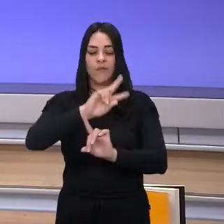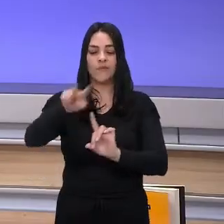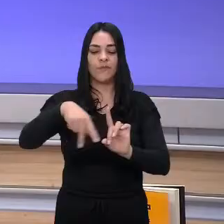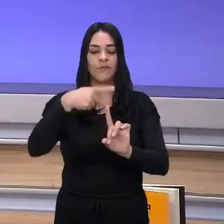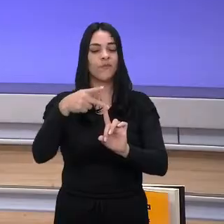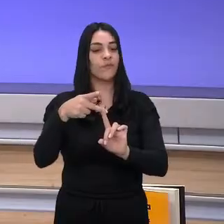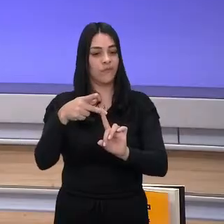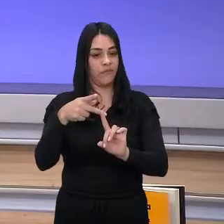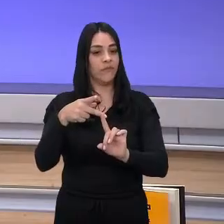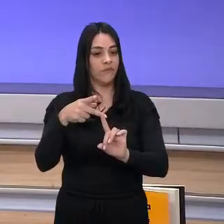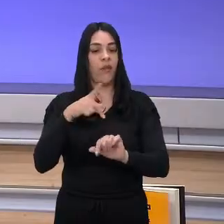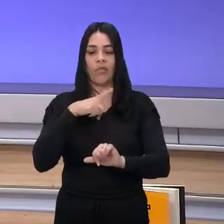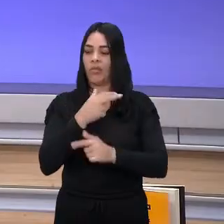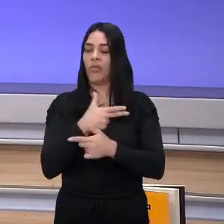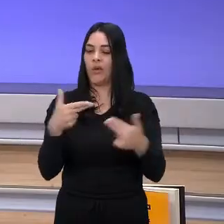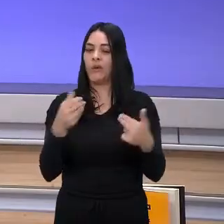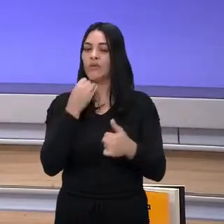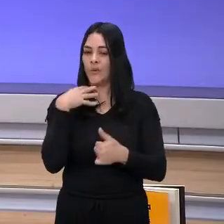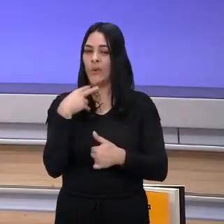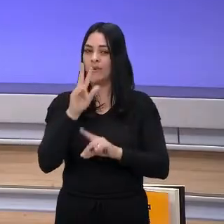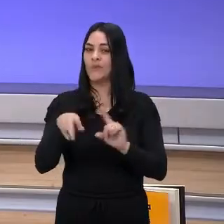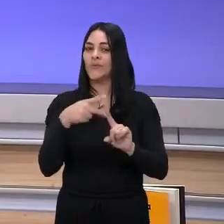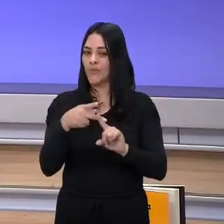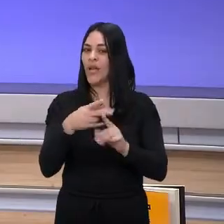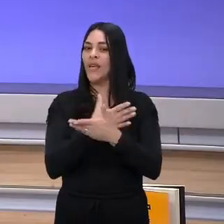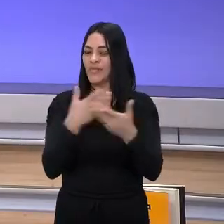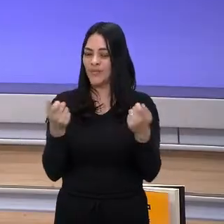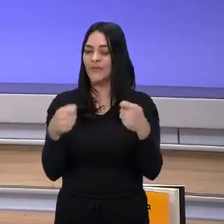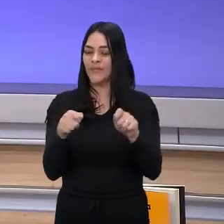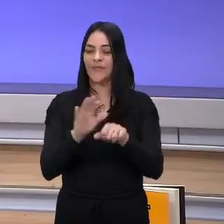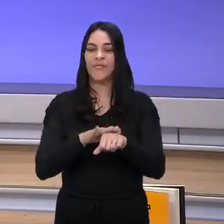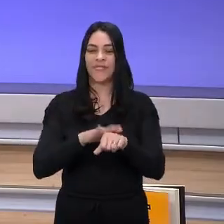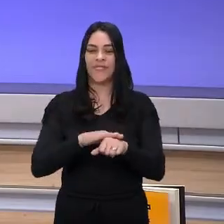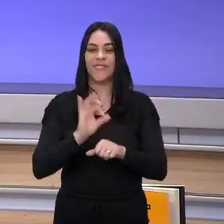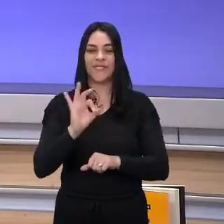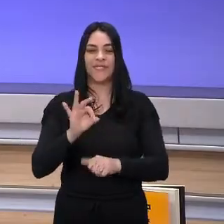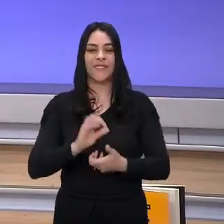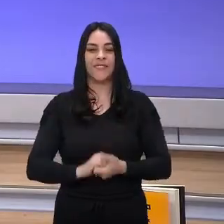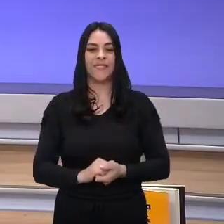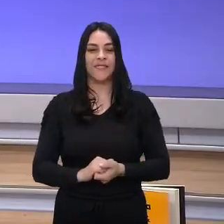isso. Gente, coisa boa se multiplica, é isso que nós temos que fazer.